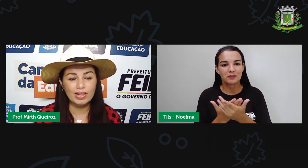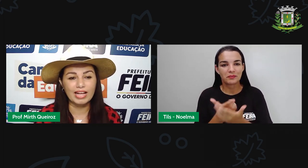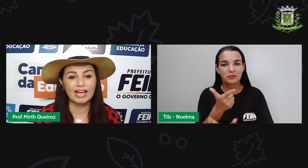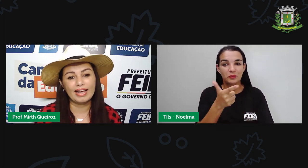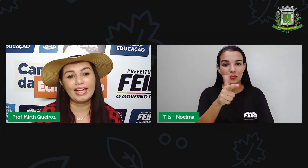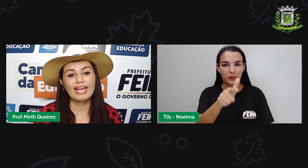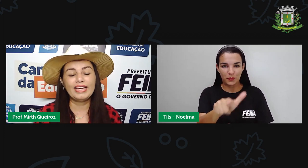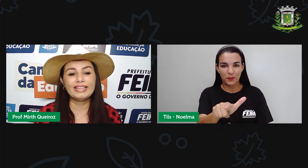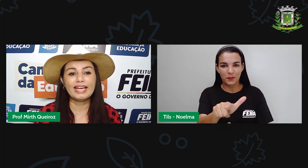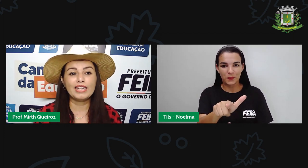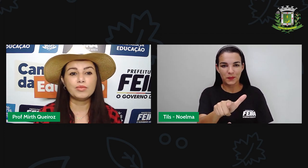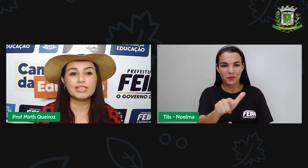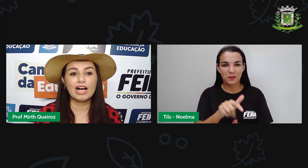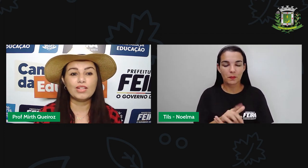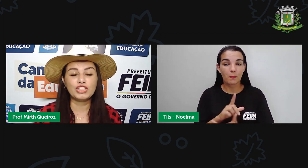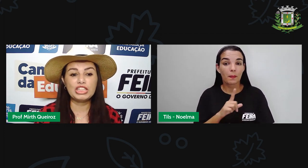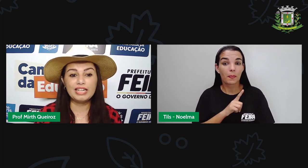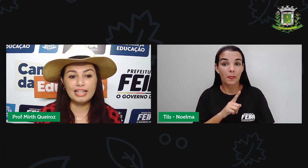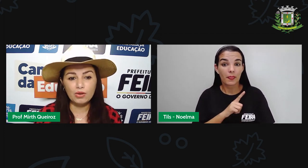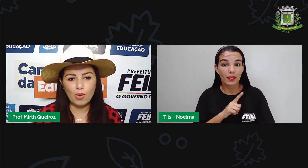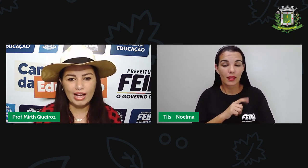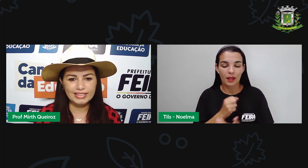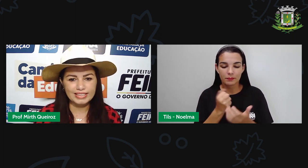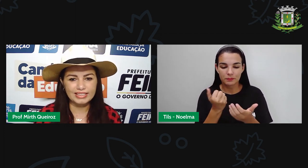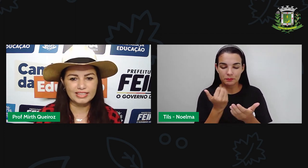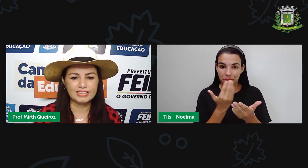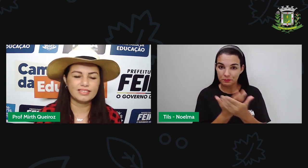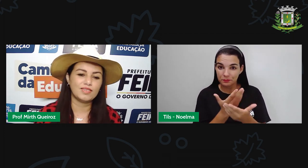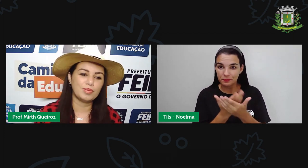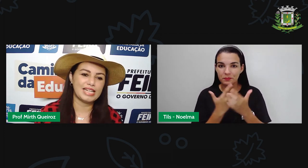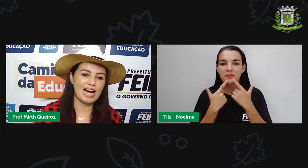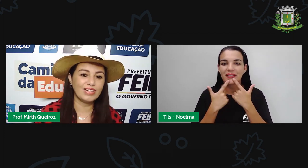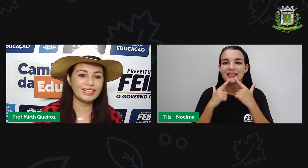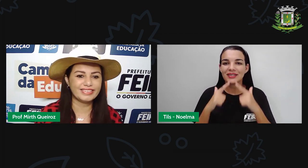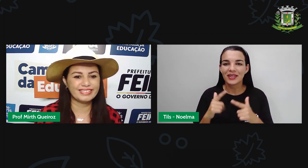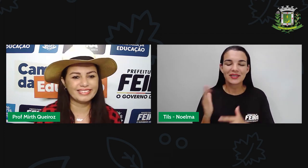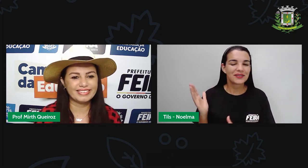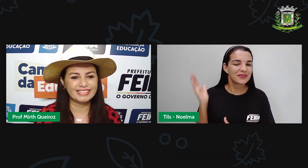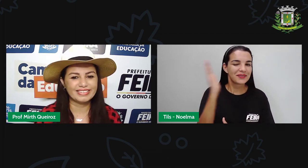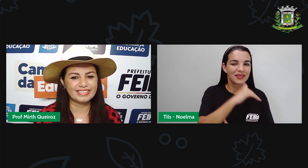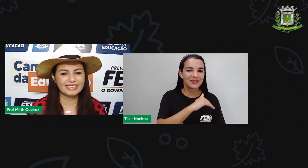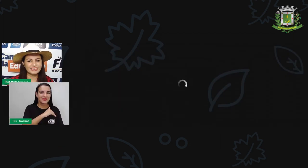aula e teremos aula de linguagem. Vamos à aula?